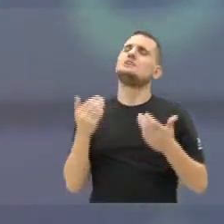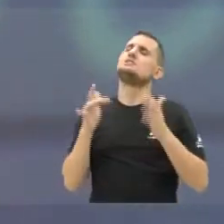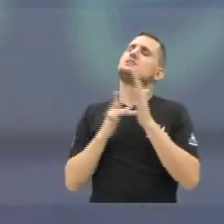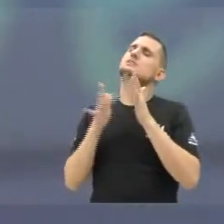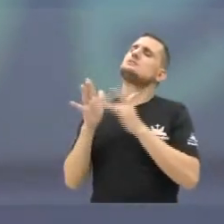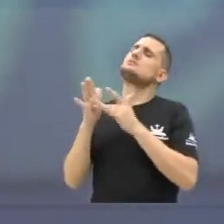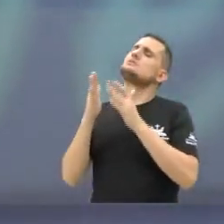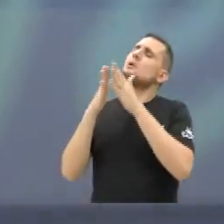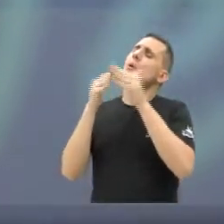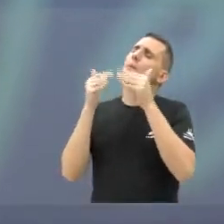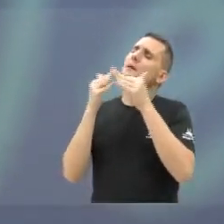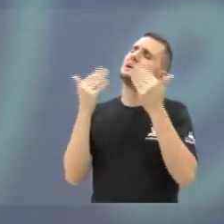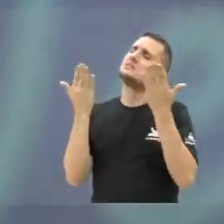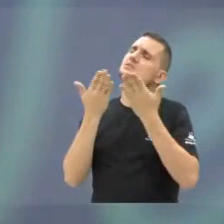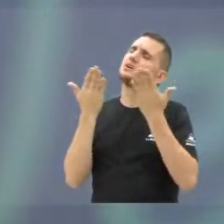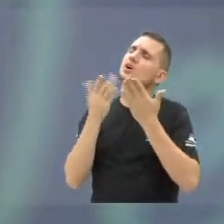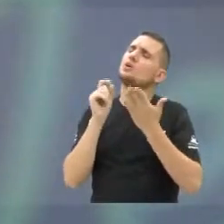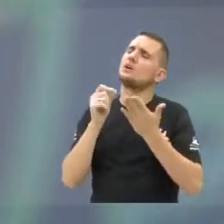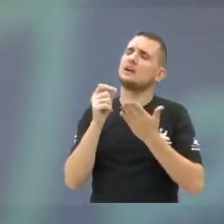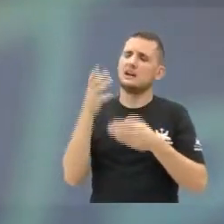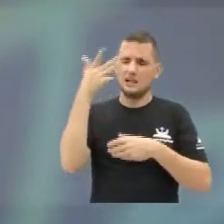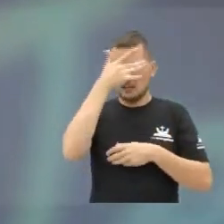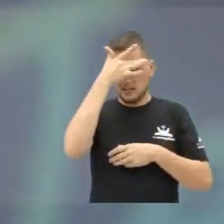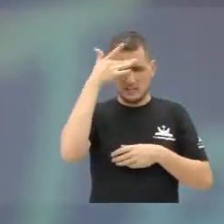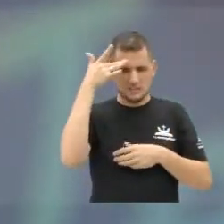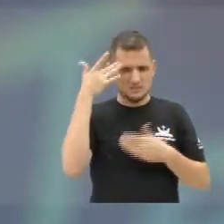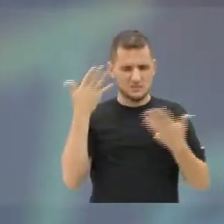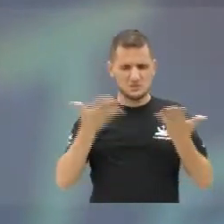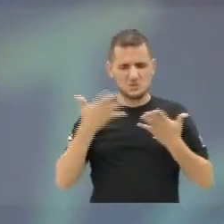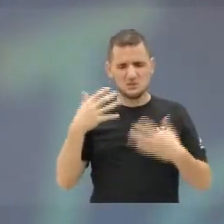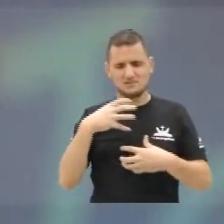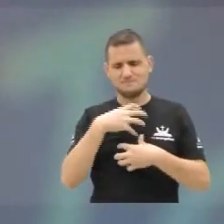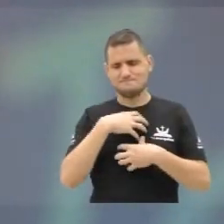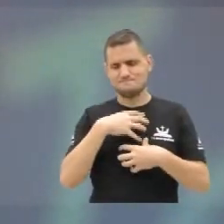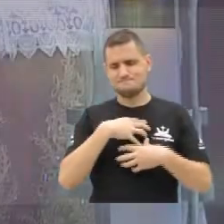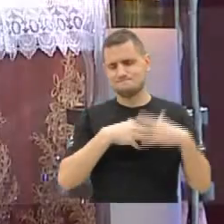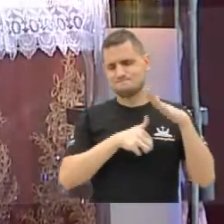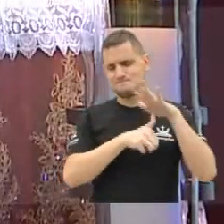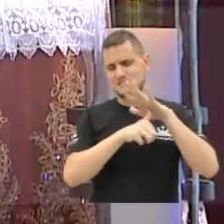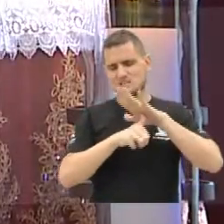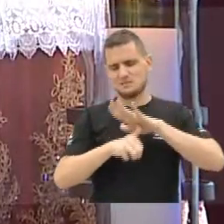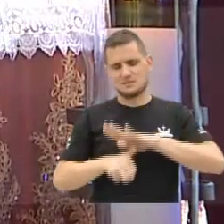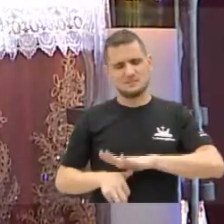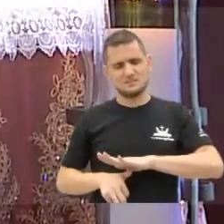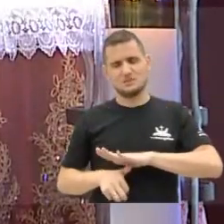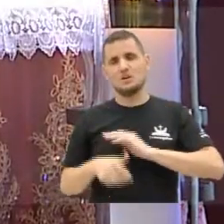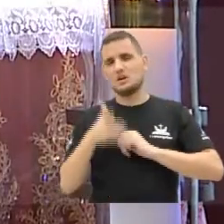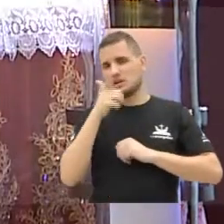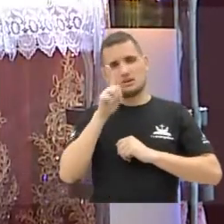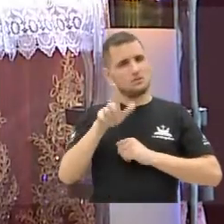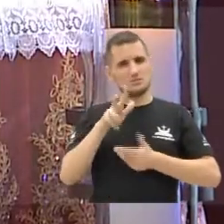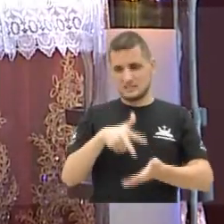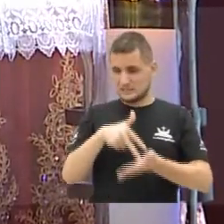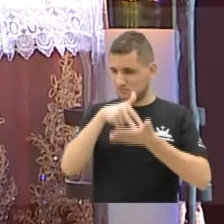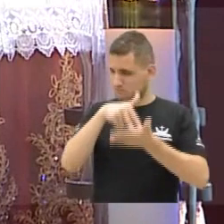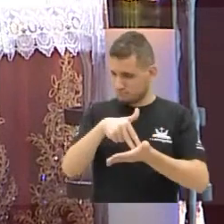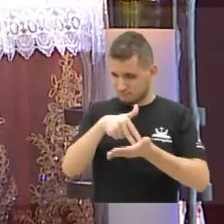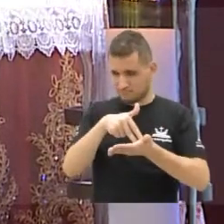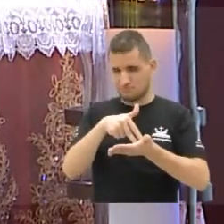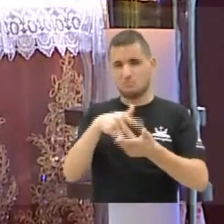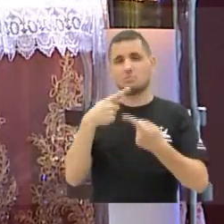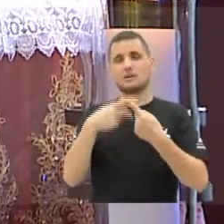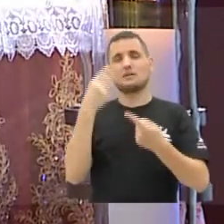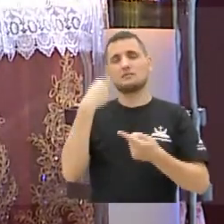passam pelo terrível drama da depressão, não conseguem se levantar,